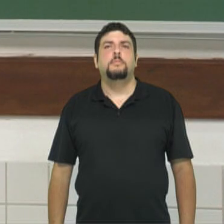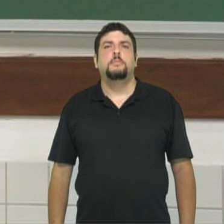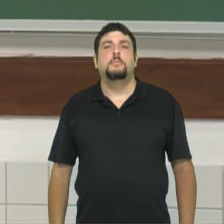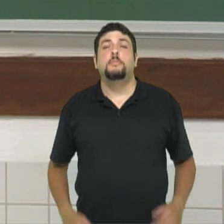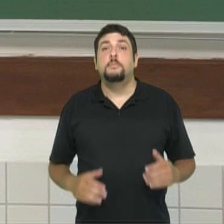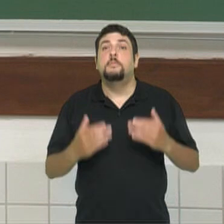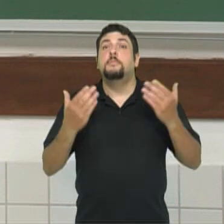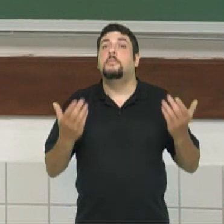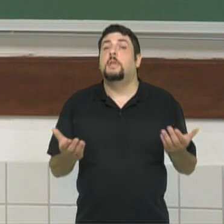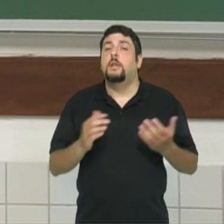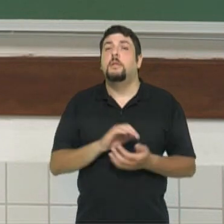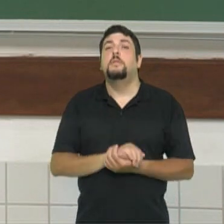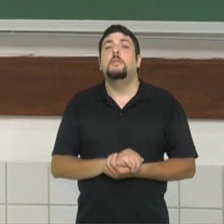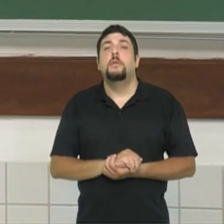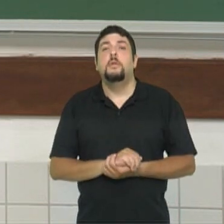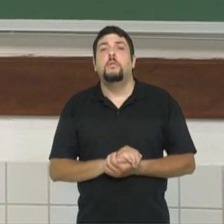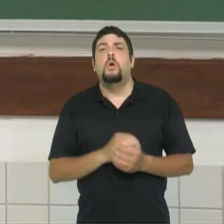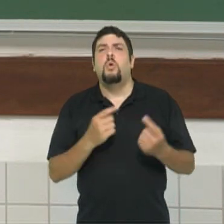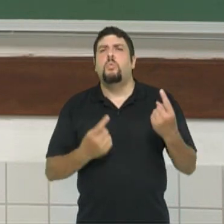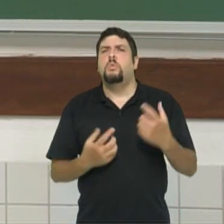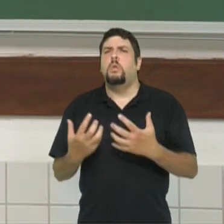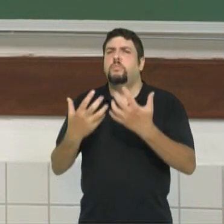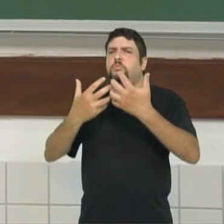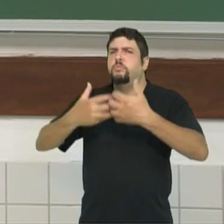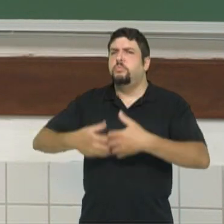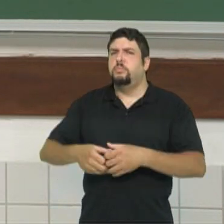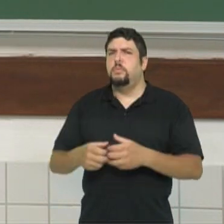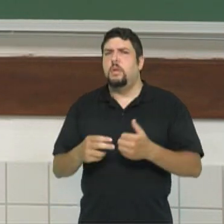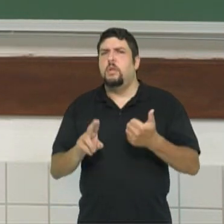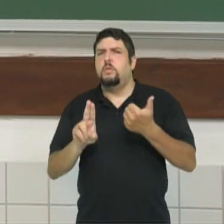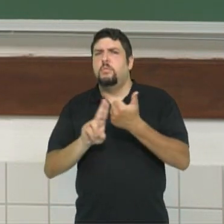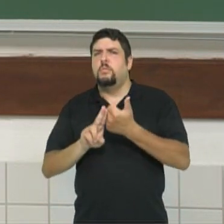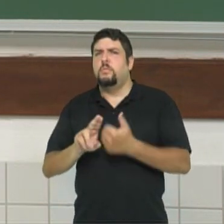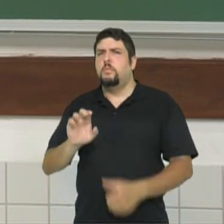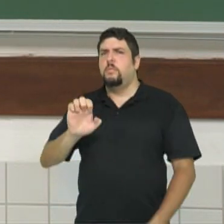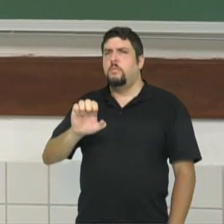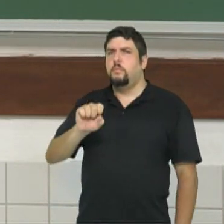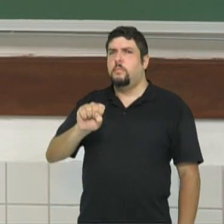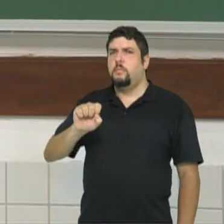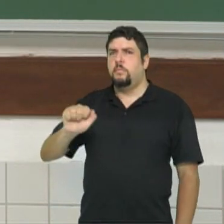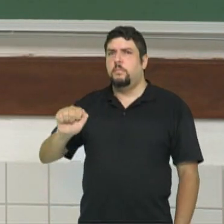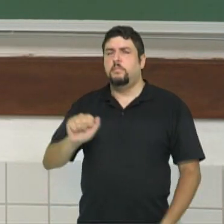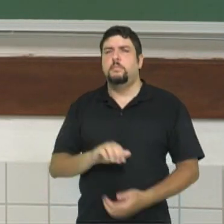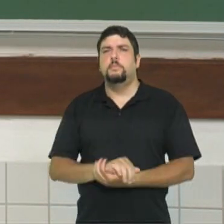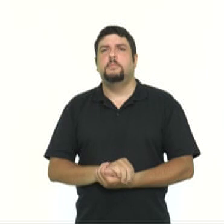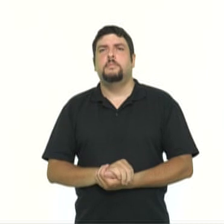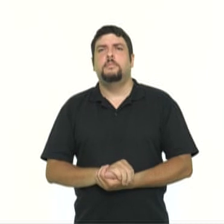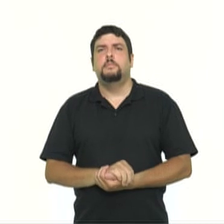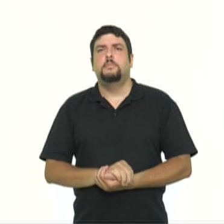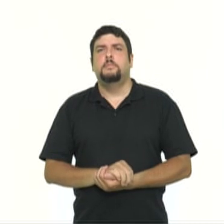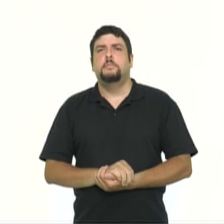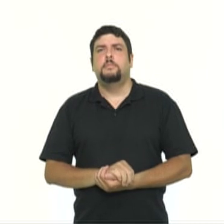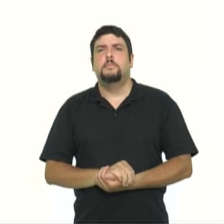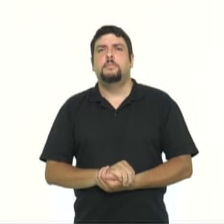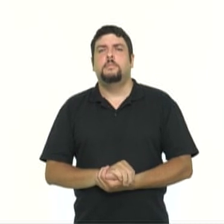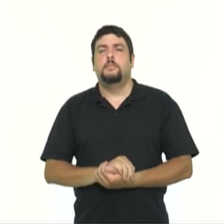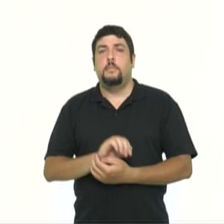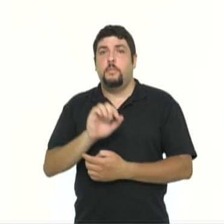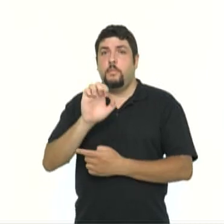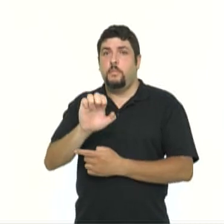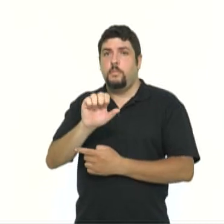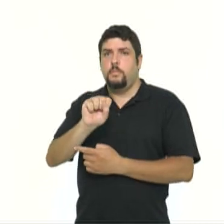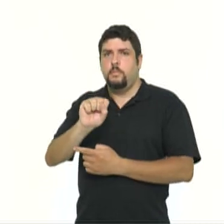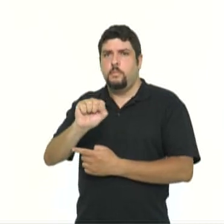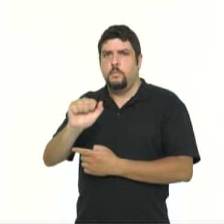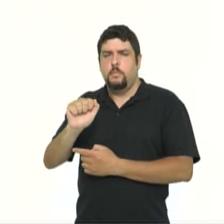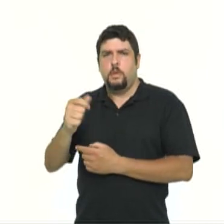E então, qual é a função do pronome essa? Vamos descobrir? Então, olha ali. Qual a função do pronome